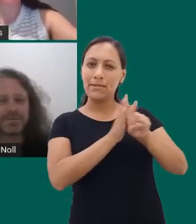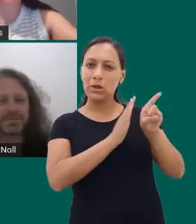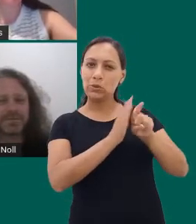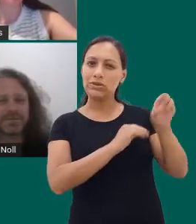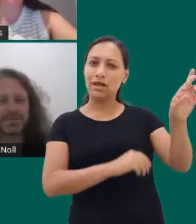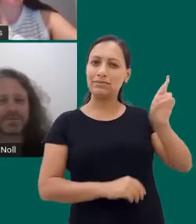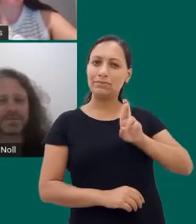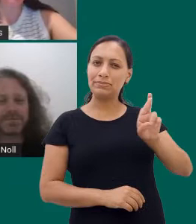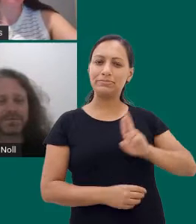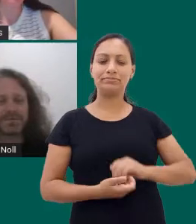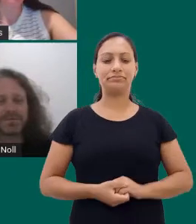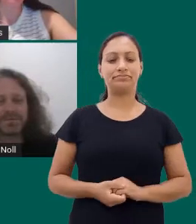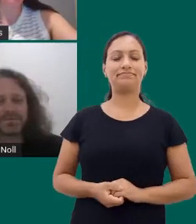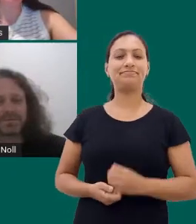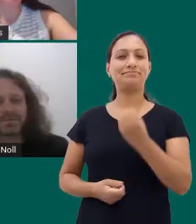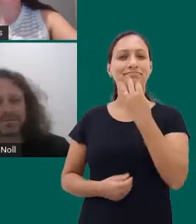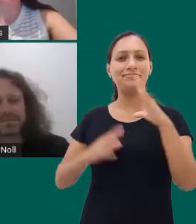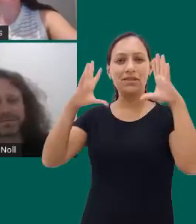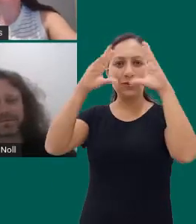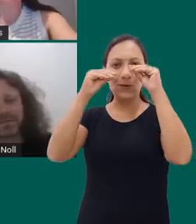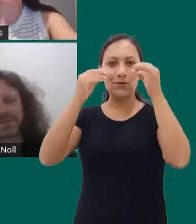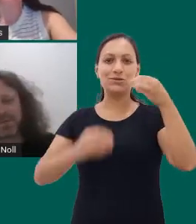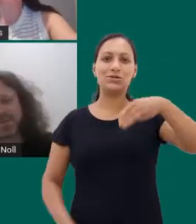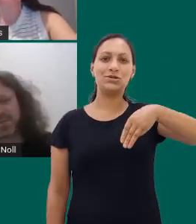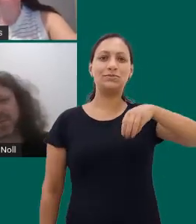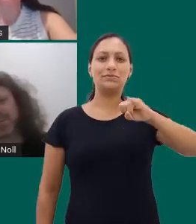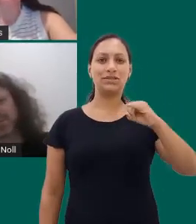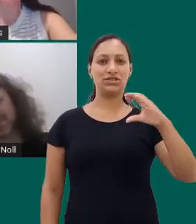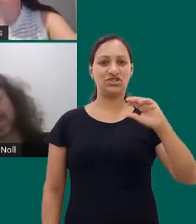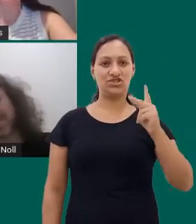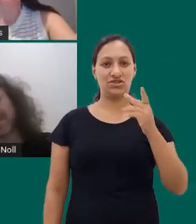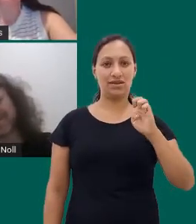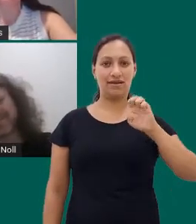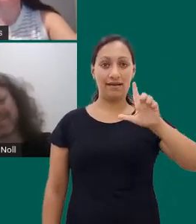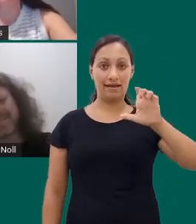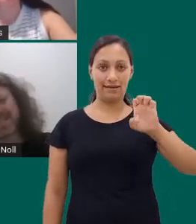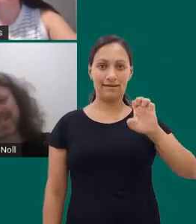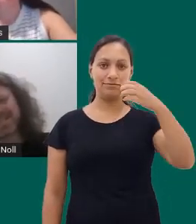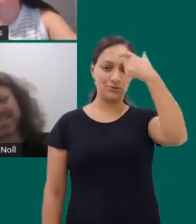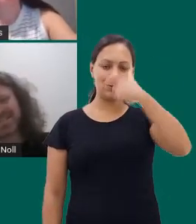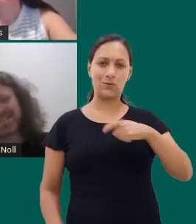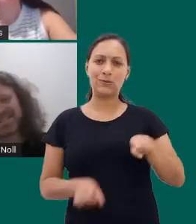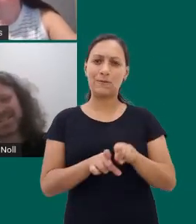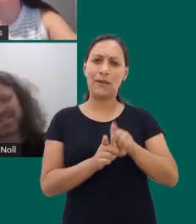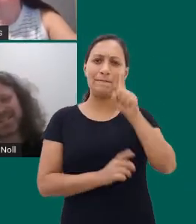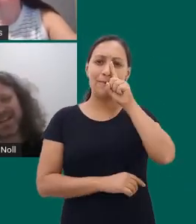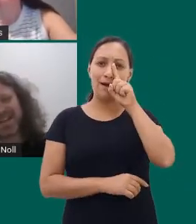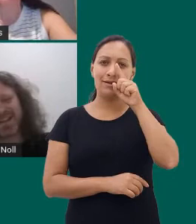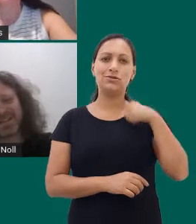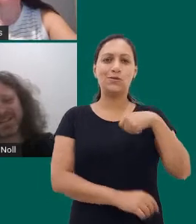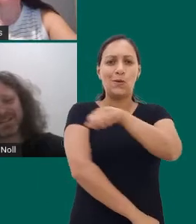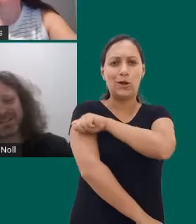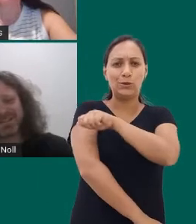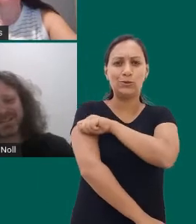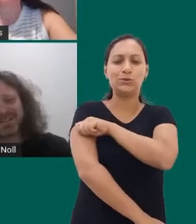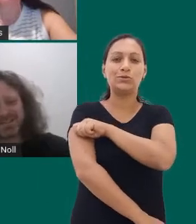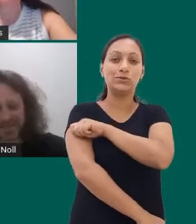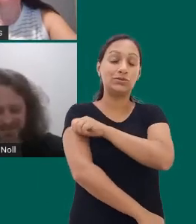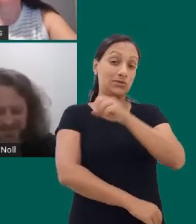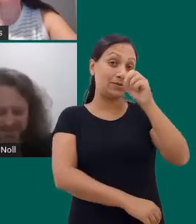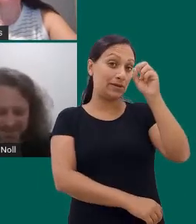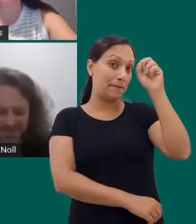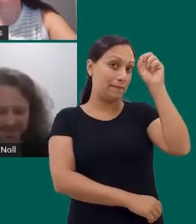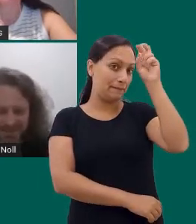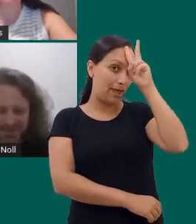aí. Então, boa noite, pessoal. Eu sou a prof. Michele, mãe também do estudante do ensino médio, Luiz